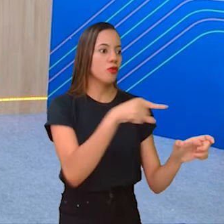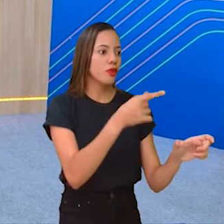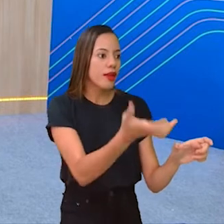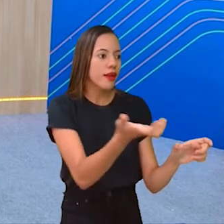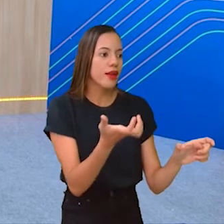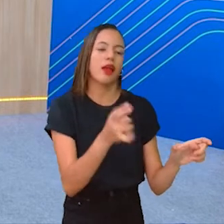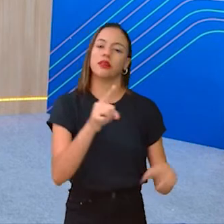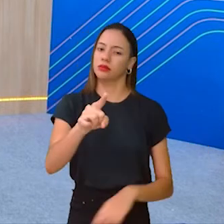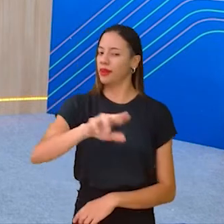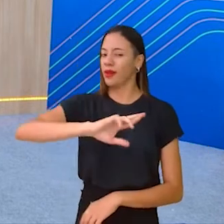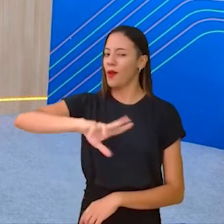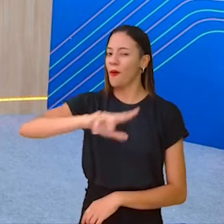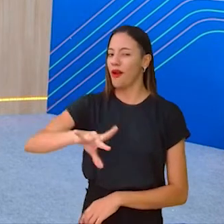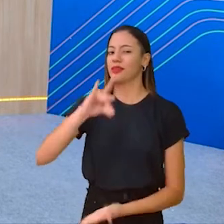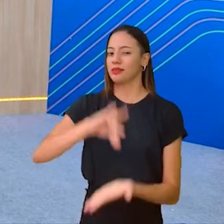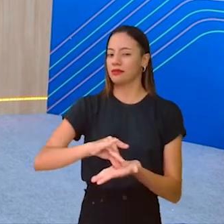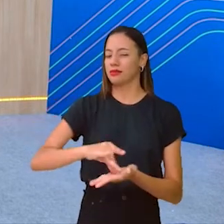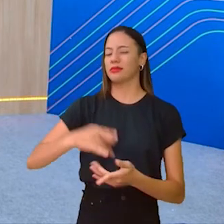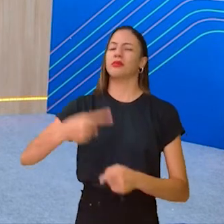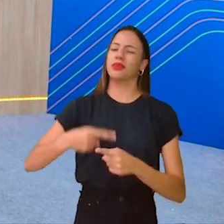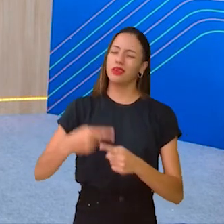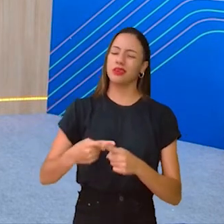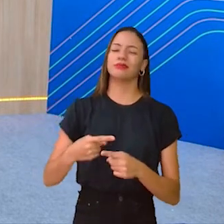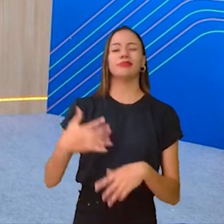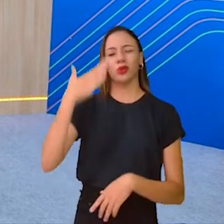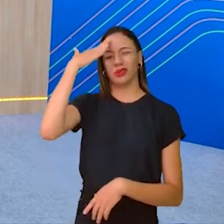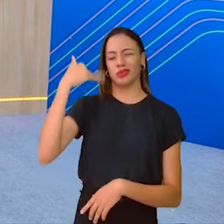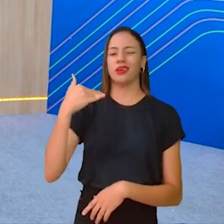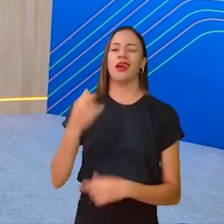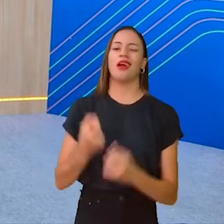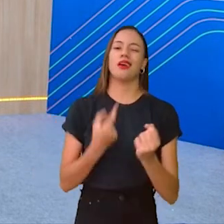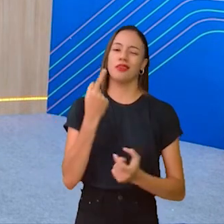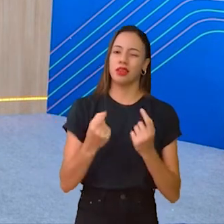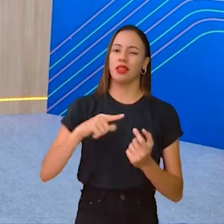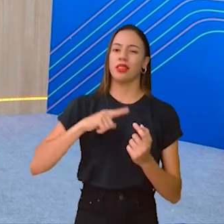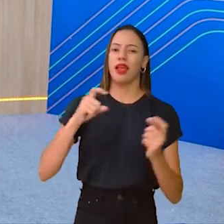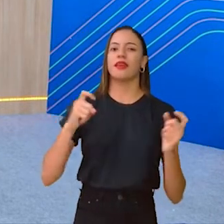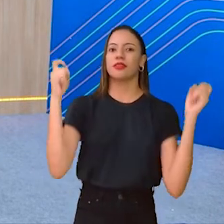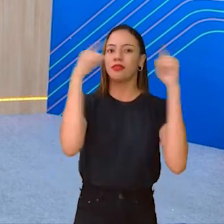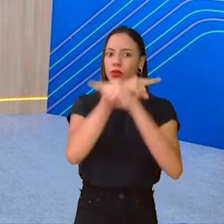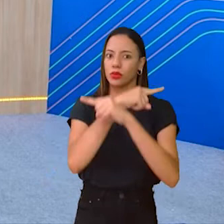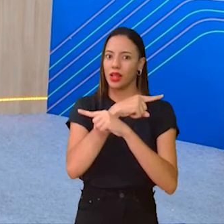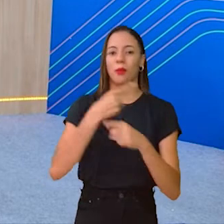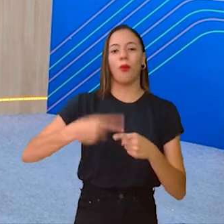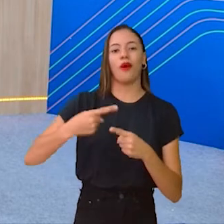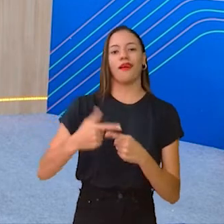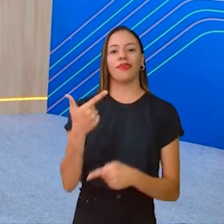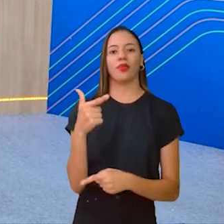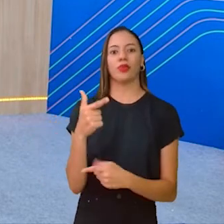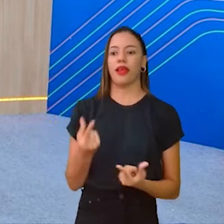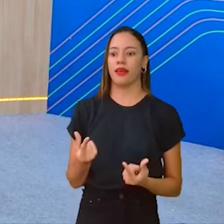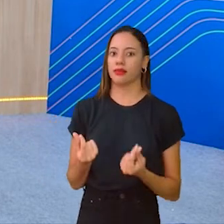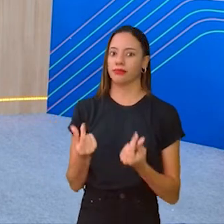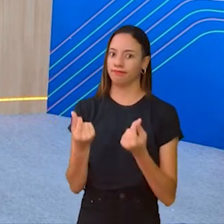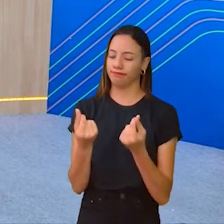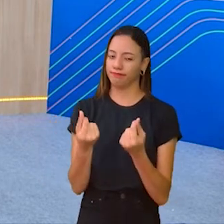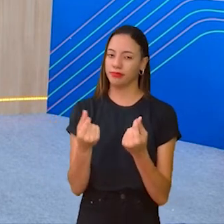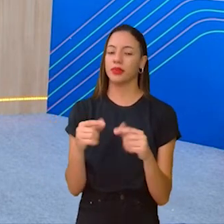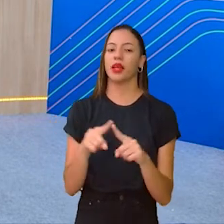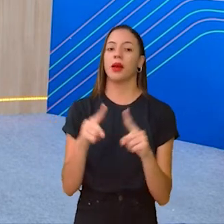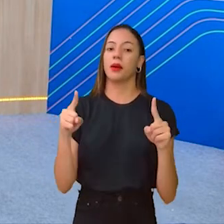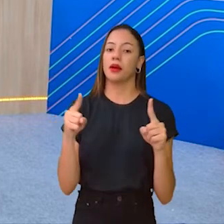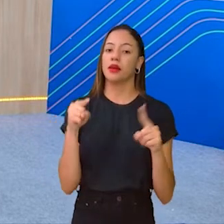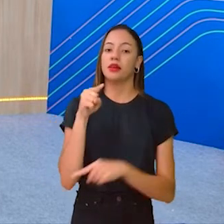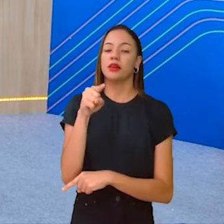verdade. Claro que às vezes a gente tem uma dificuldade maior por não ter uma condição material mais acessível. Mas,